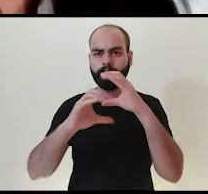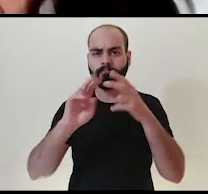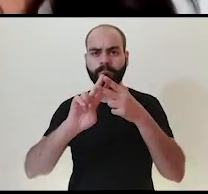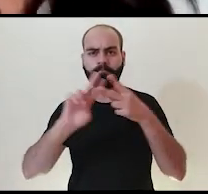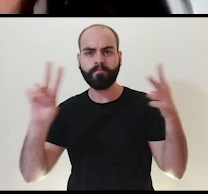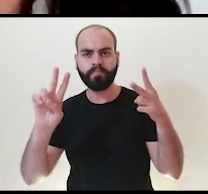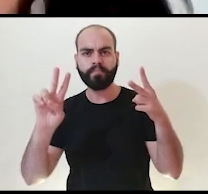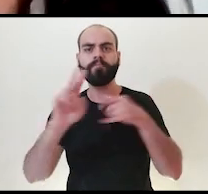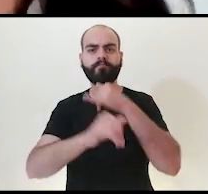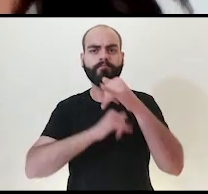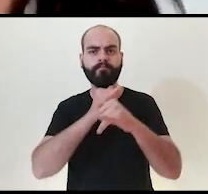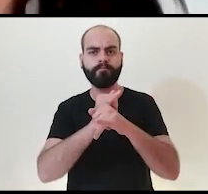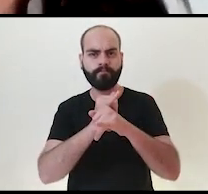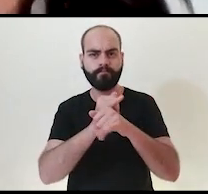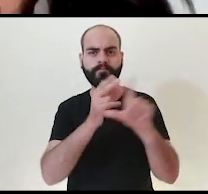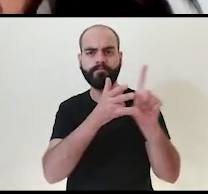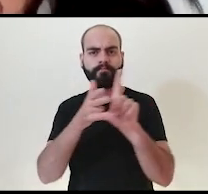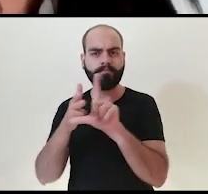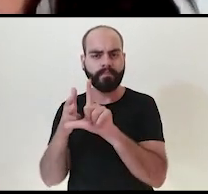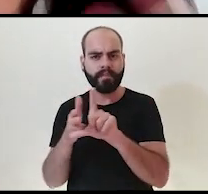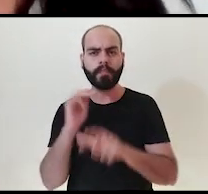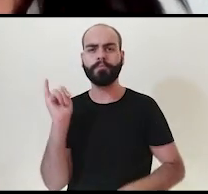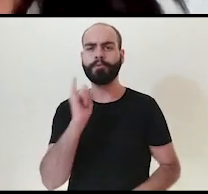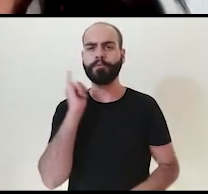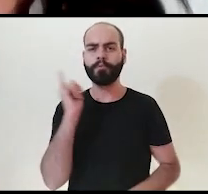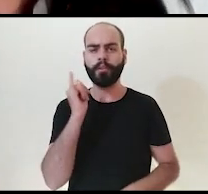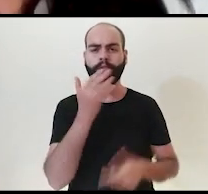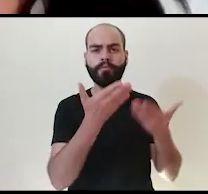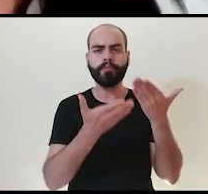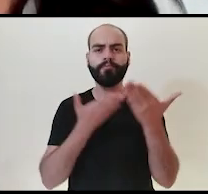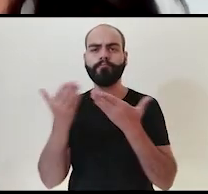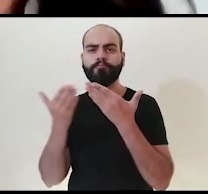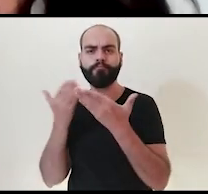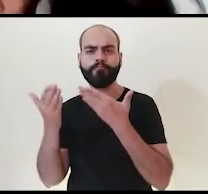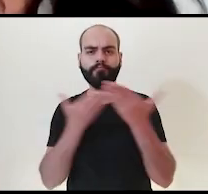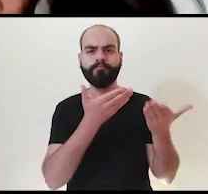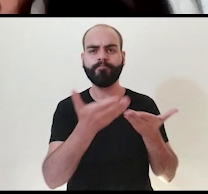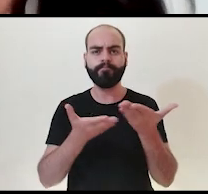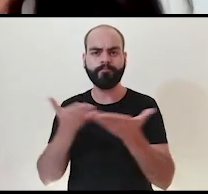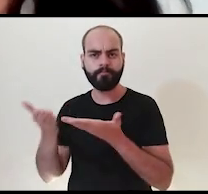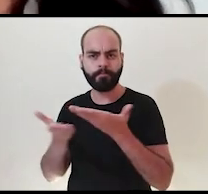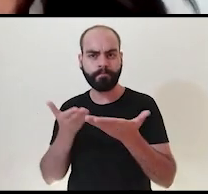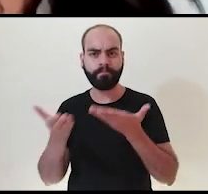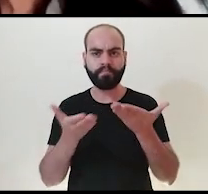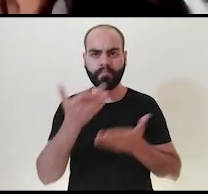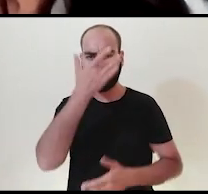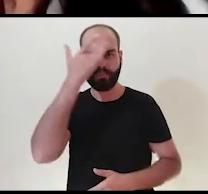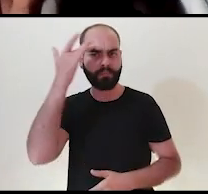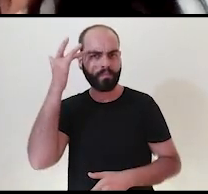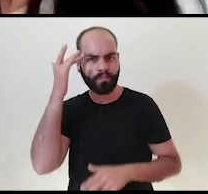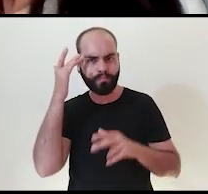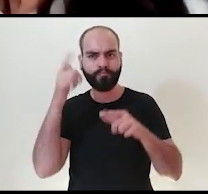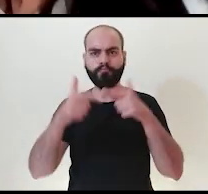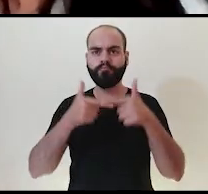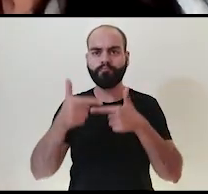poder se comunicar com a cidade, com os turistas, com os empreendedores locais. E hoje eu estou aqui com uma presença